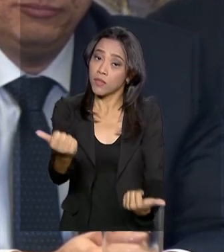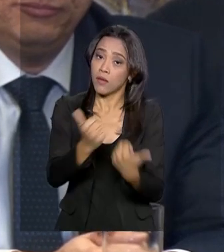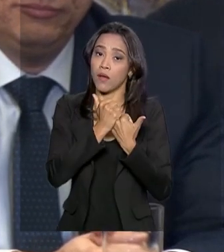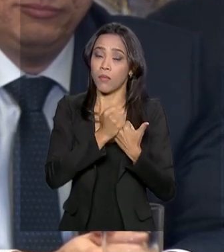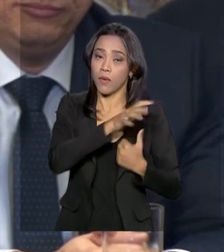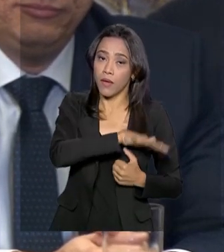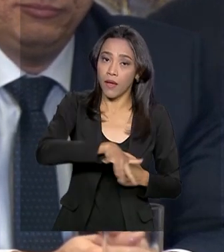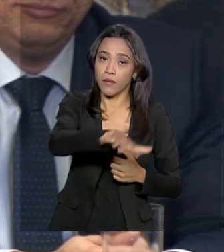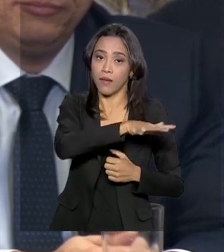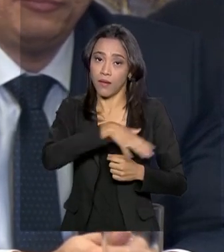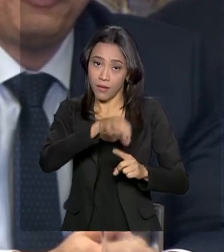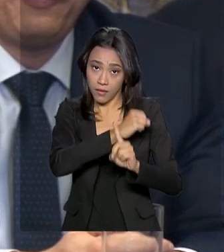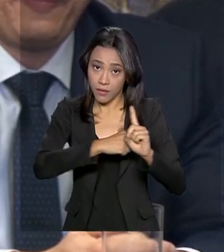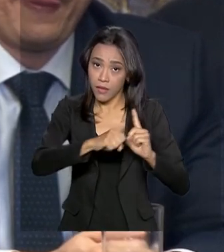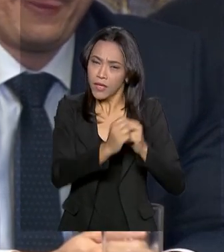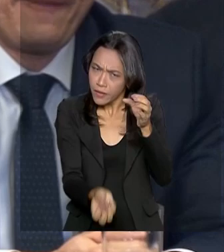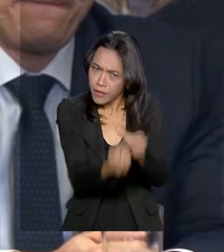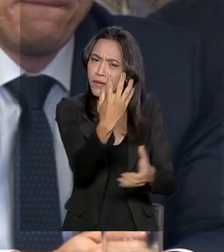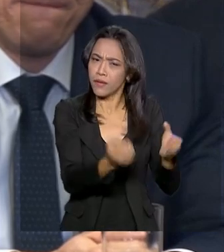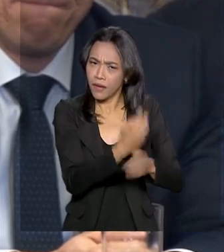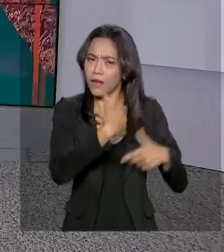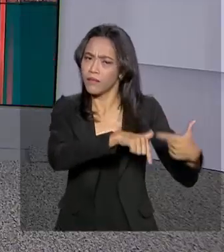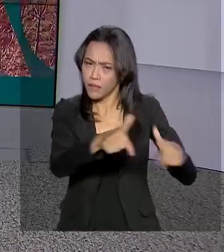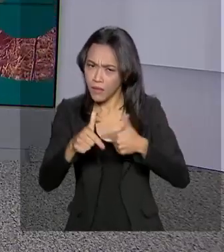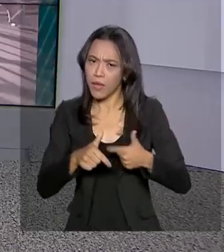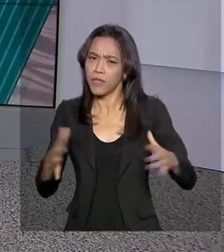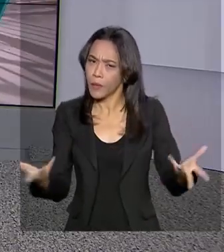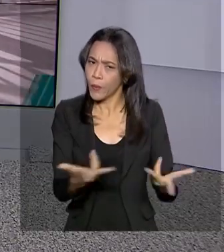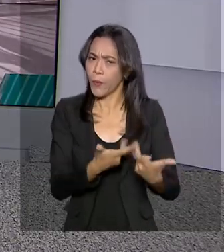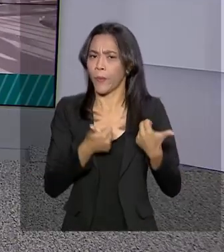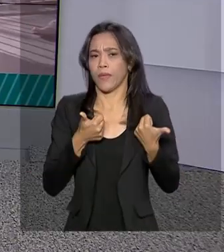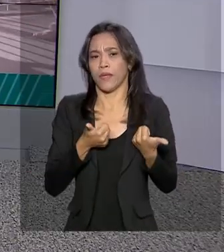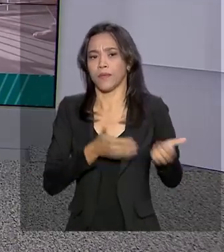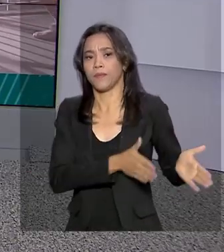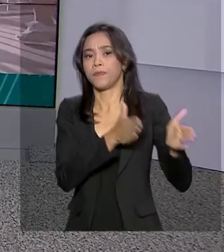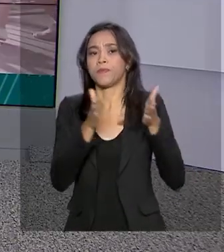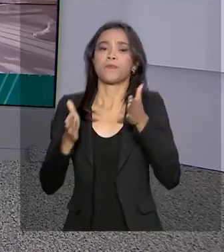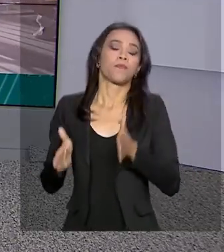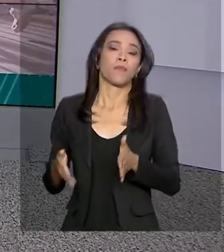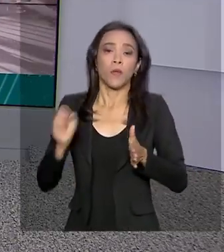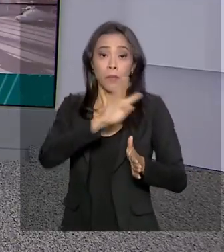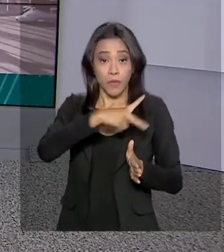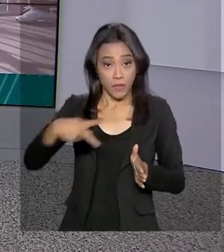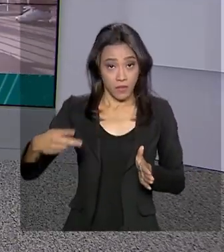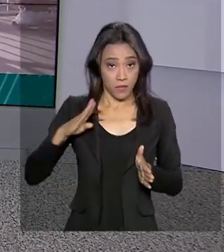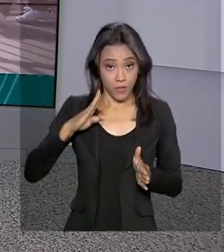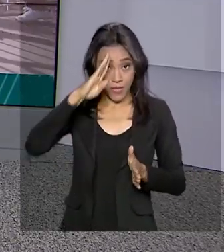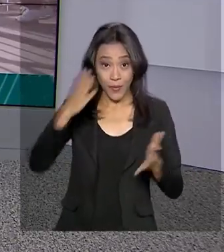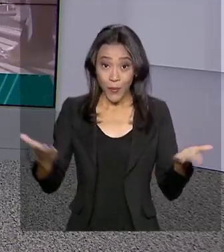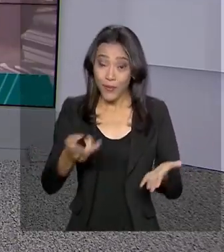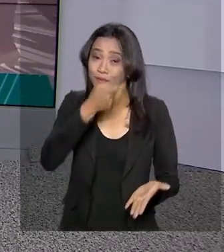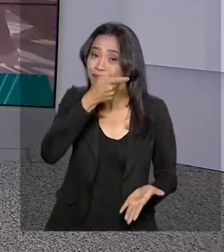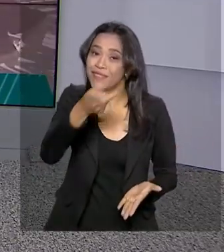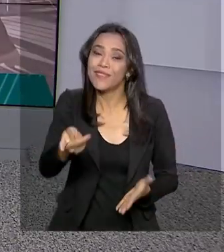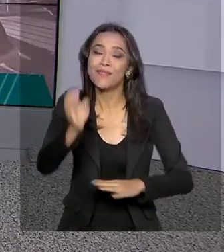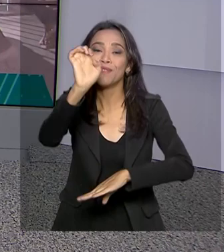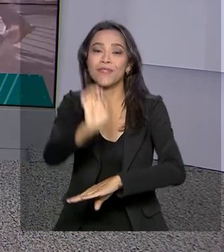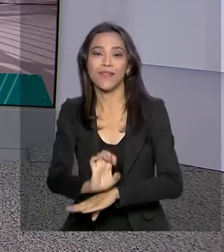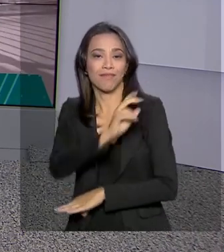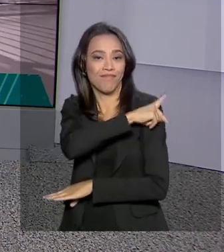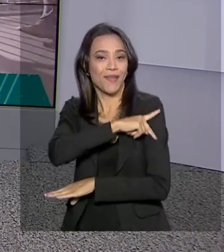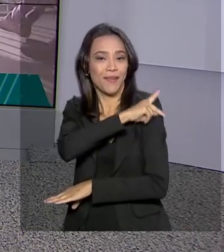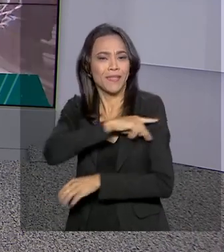investimentos e mais serviços prestados com qualidade. O presidente Jair Bolsonaro visita hoje Parnaíba, no Piauí.